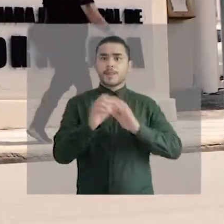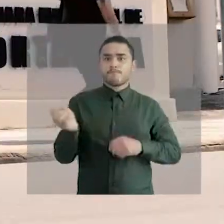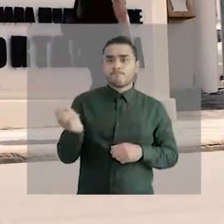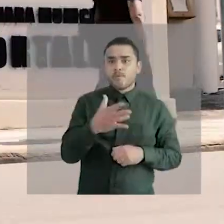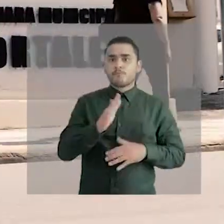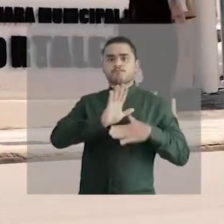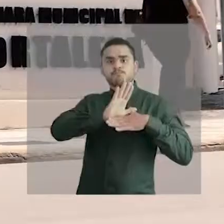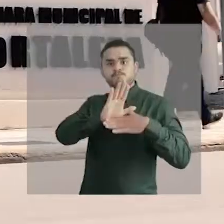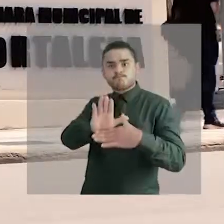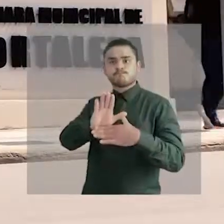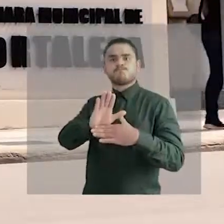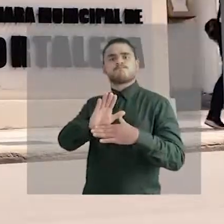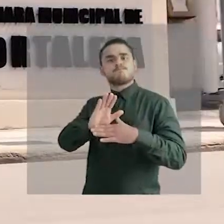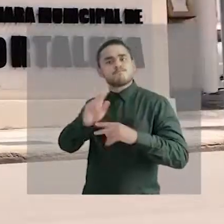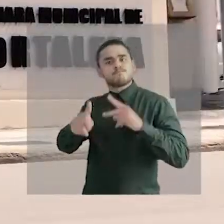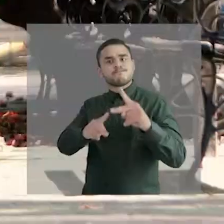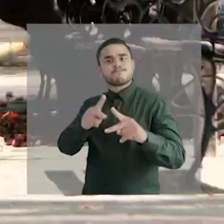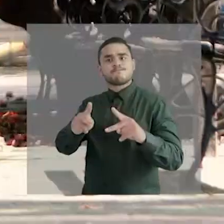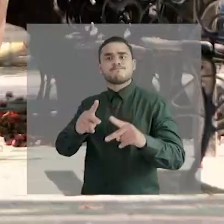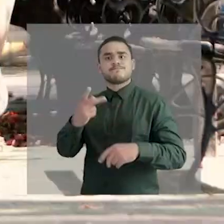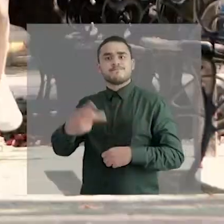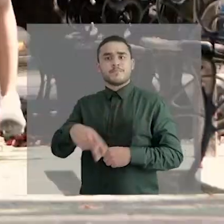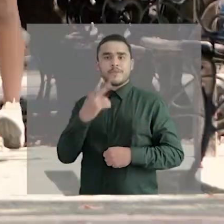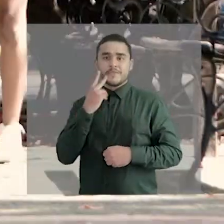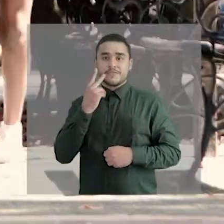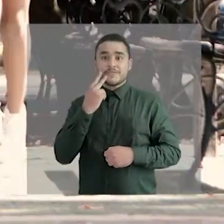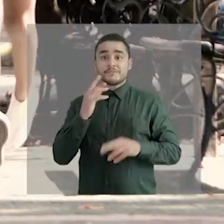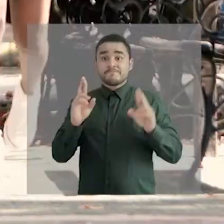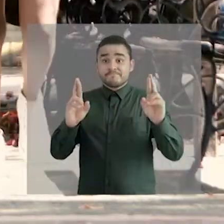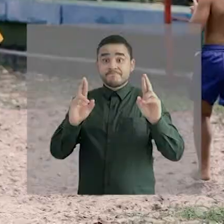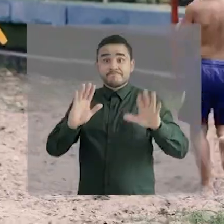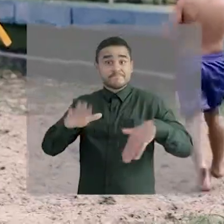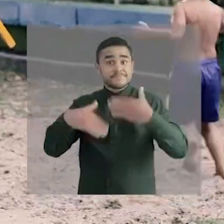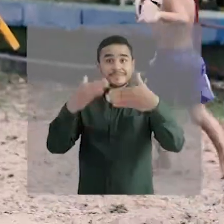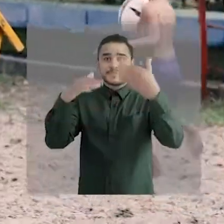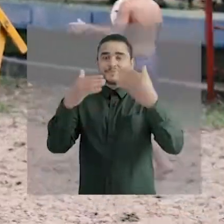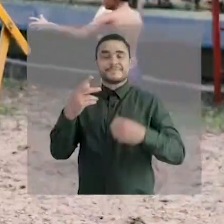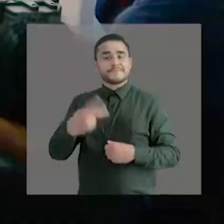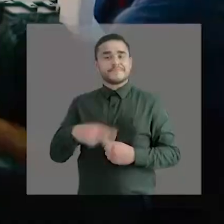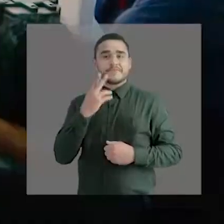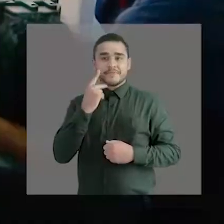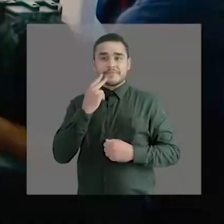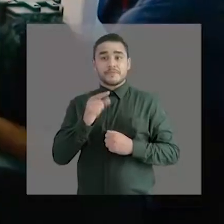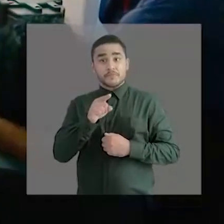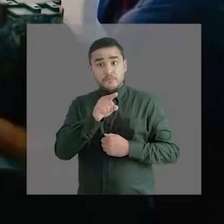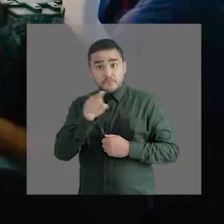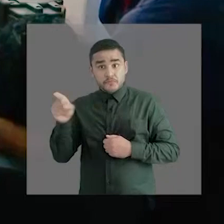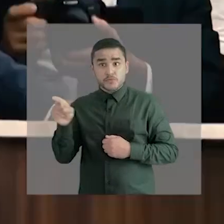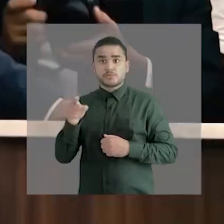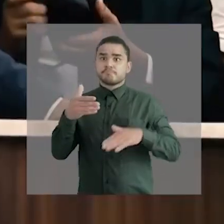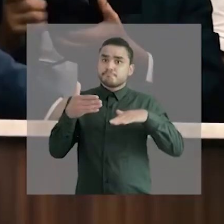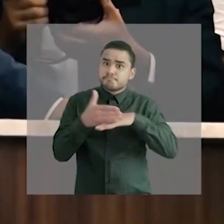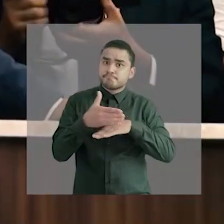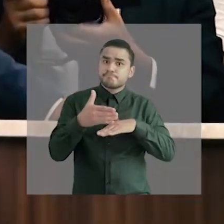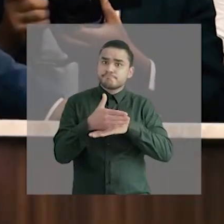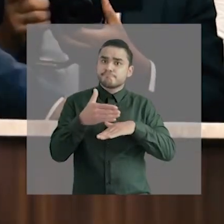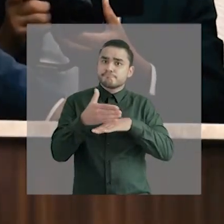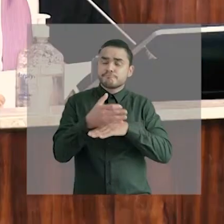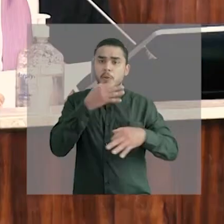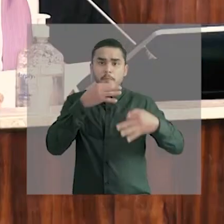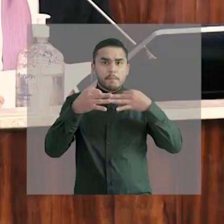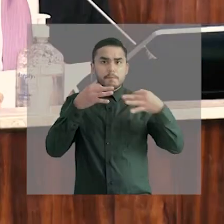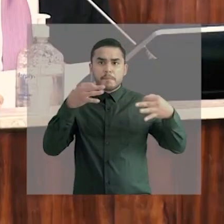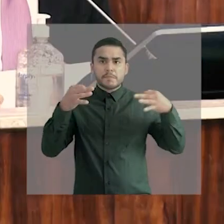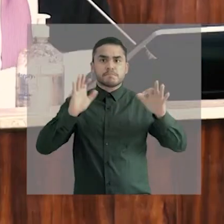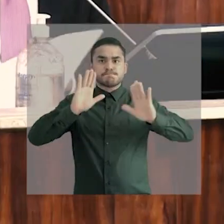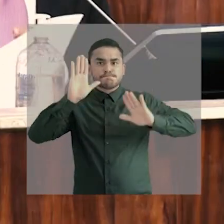que beneficiam toda a população. Tudo para melhorar ainda mais nossa Fortaleza. Participe desse novo momento. Faça sua voz